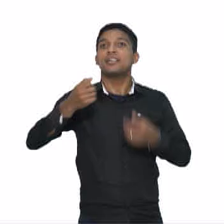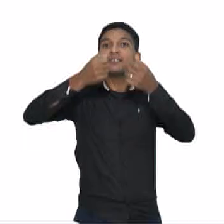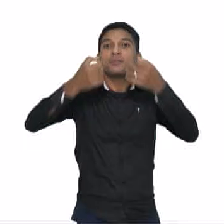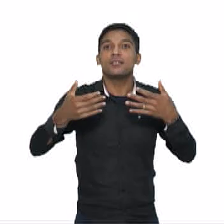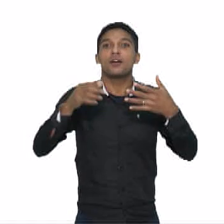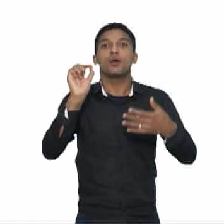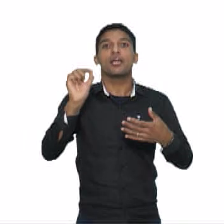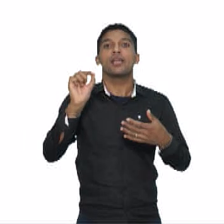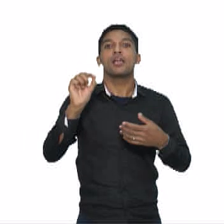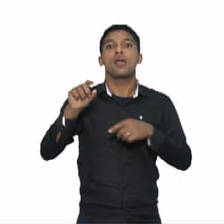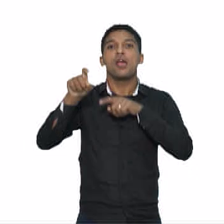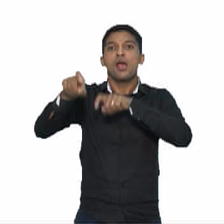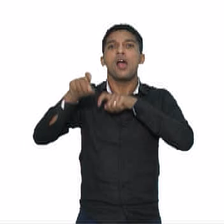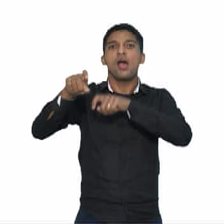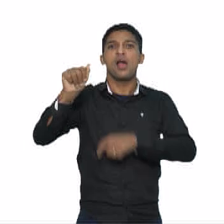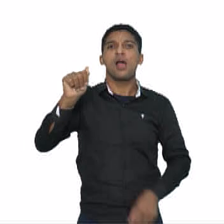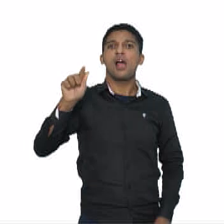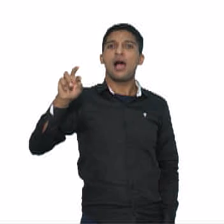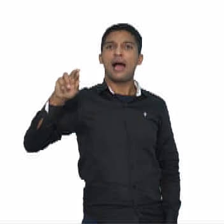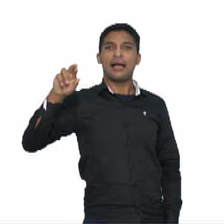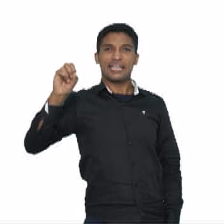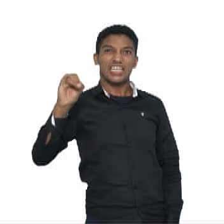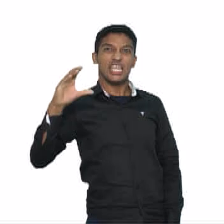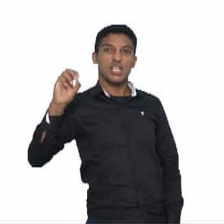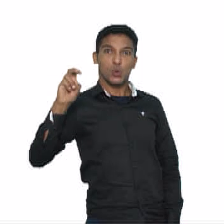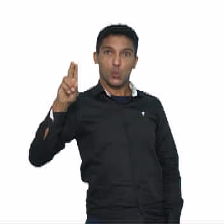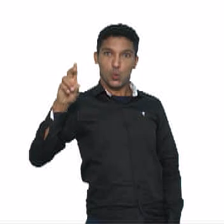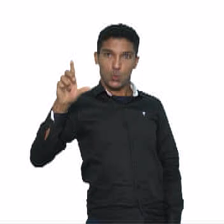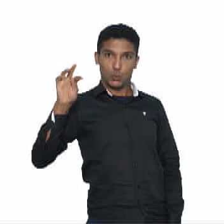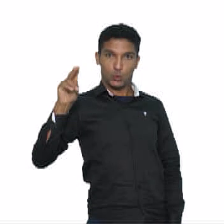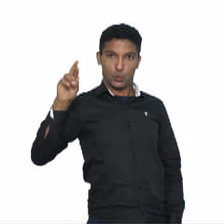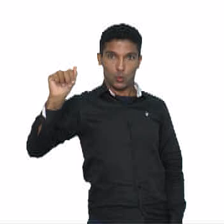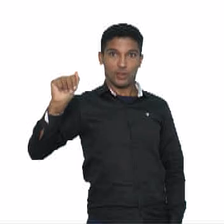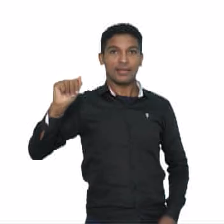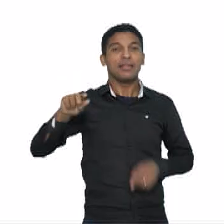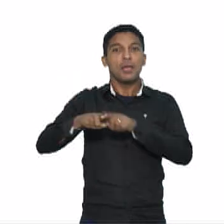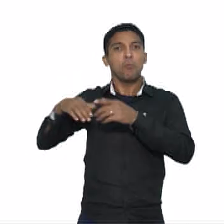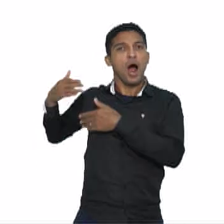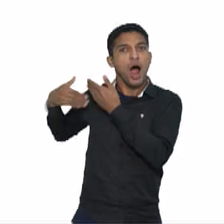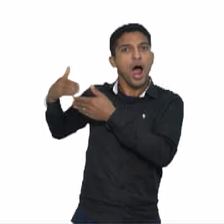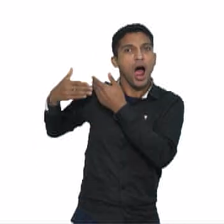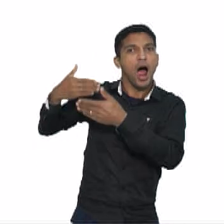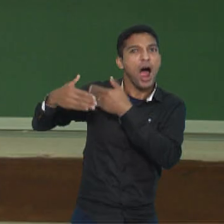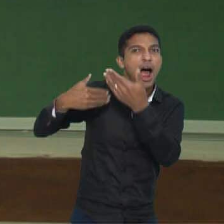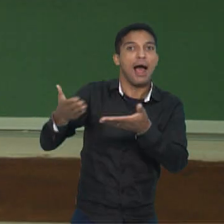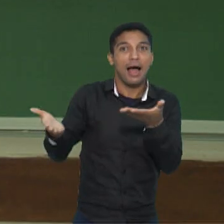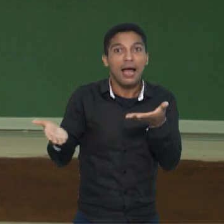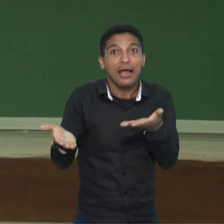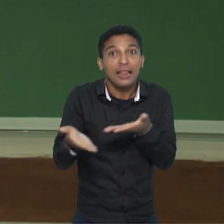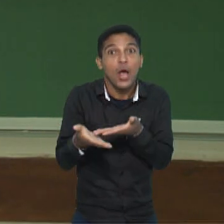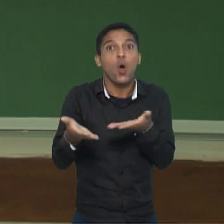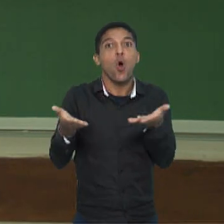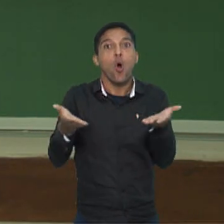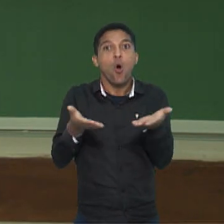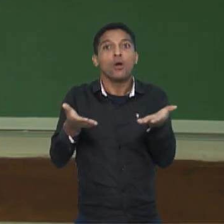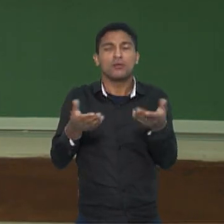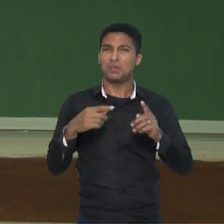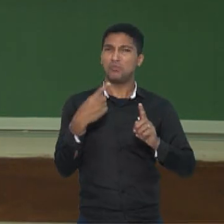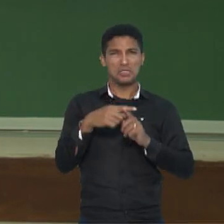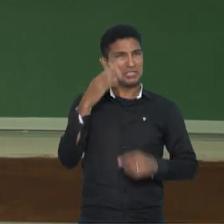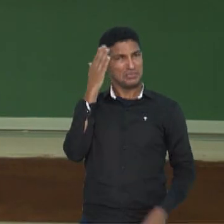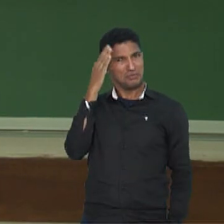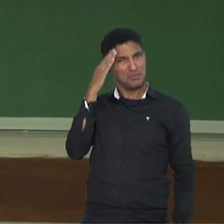origem da agricultura e seu desenvolvimento ao longo do tempo, desde a antiguidade até hoje. Por que eu tenho que saber isso